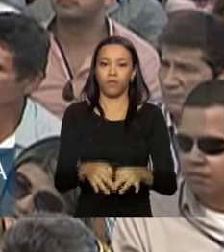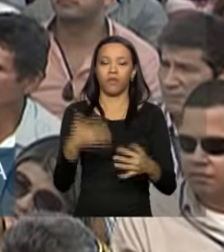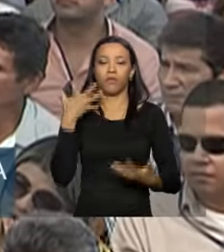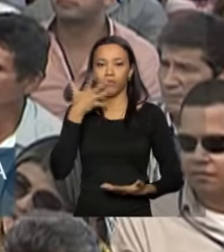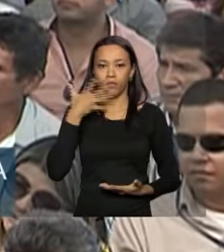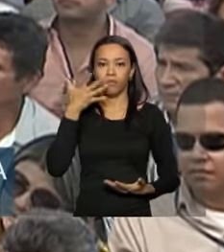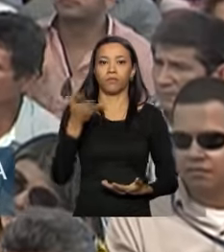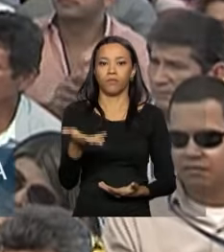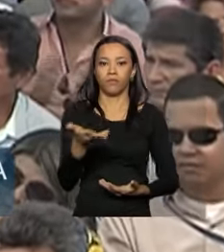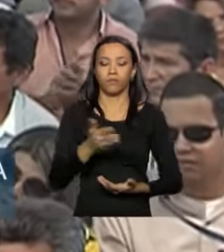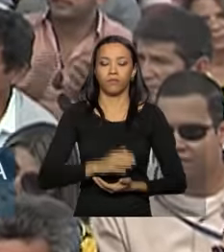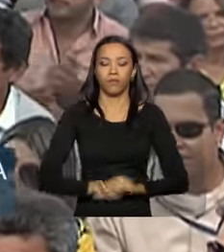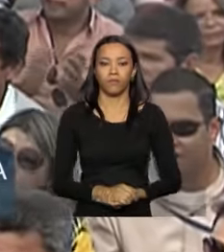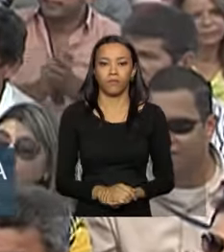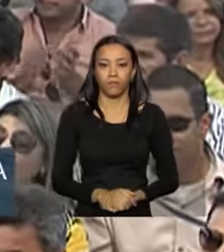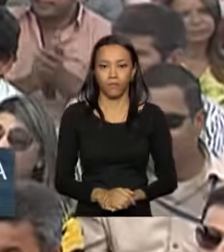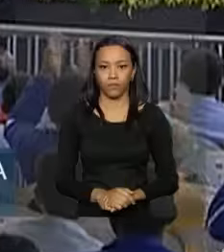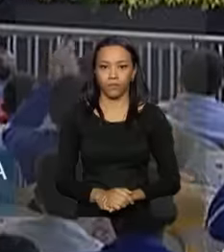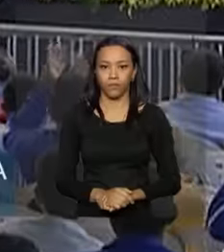vocês.